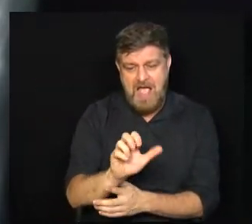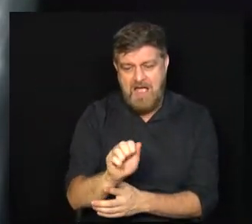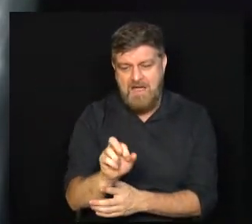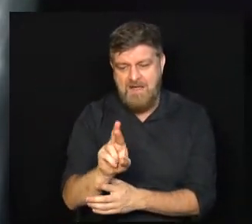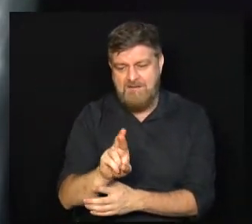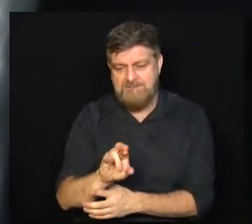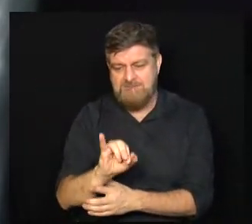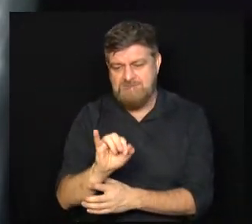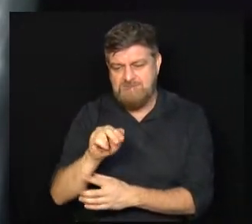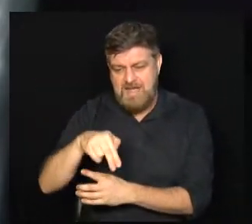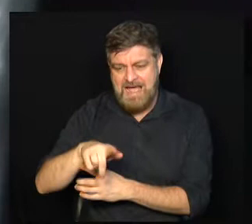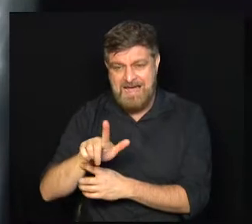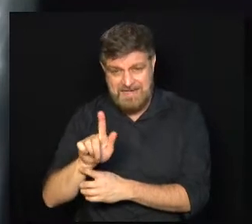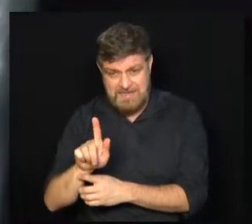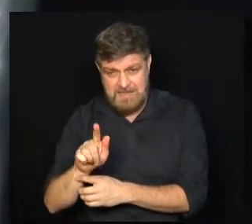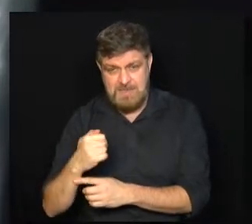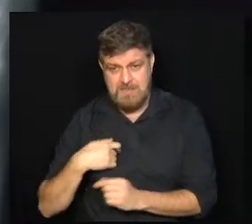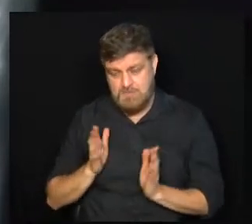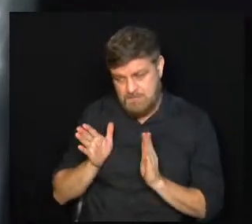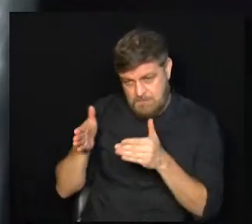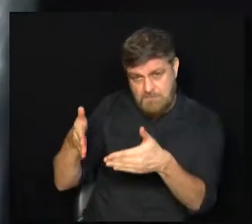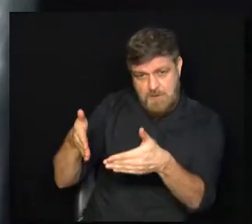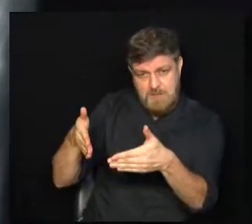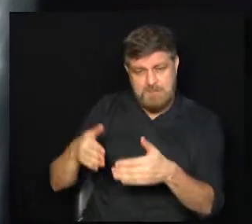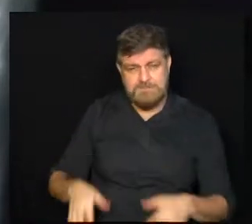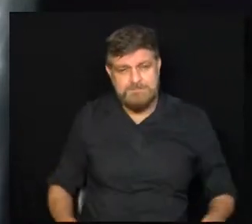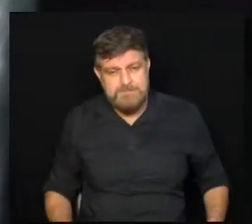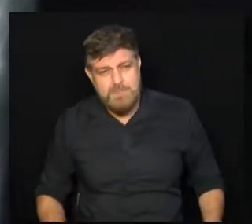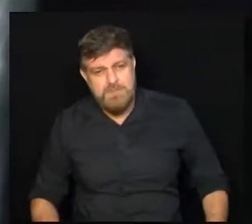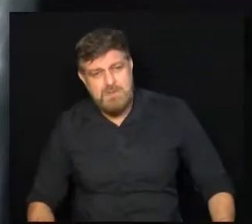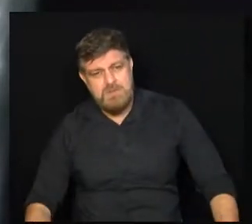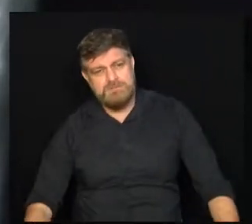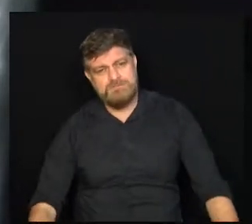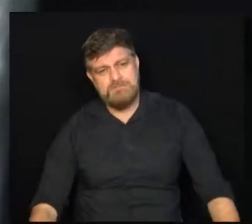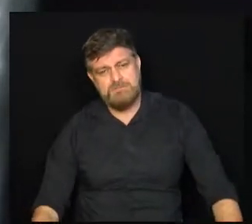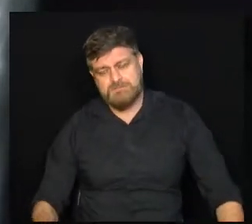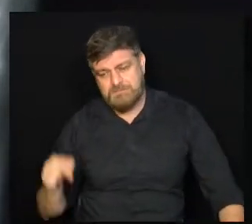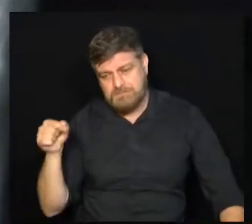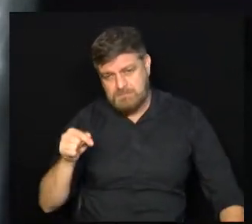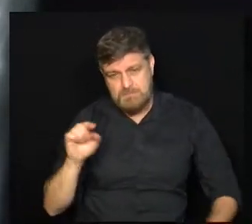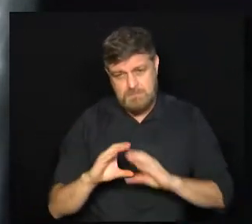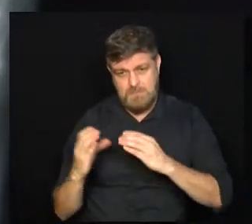duas outras companhias, mas eu vou falar da Varig. A Varig, em